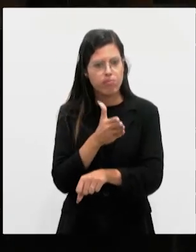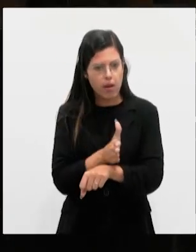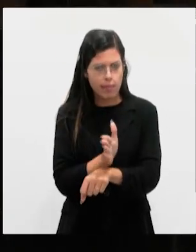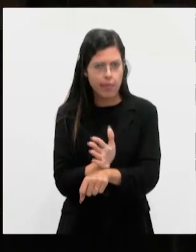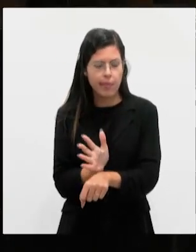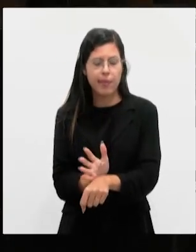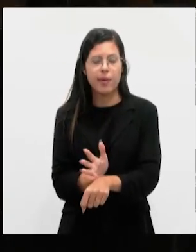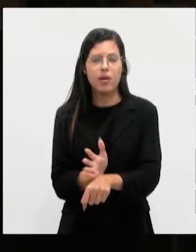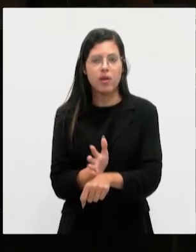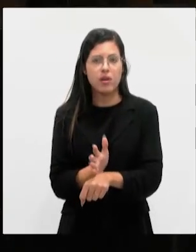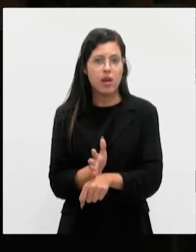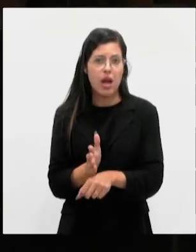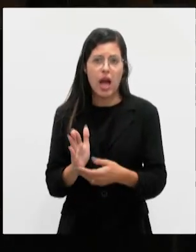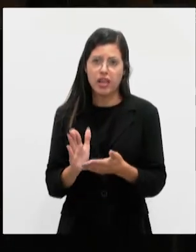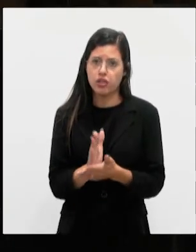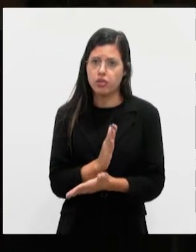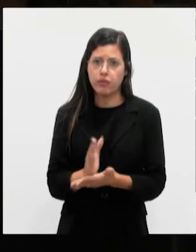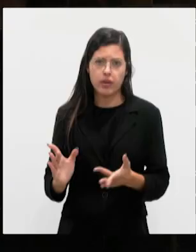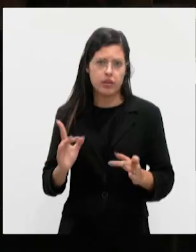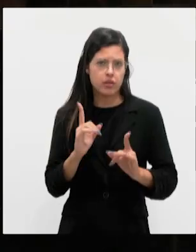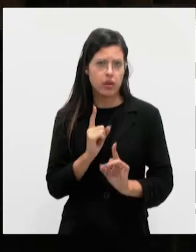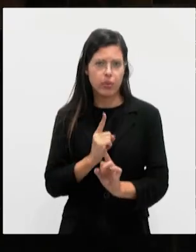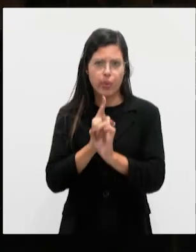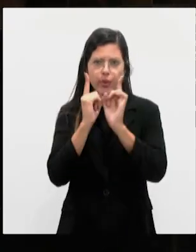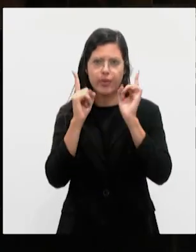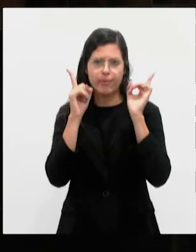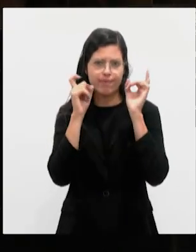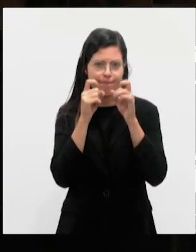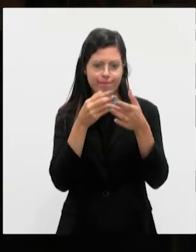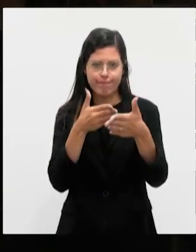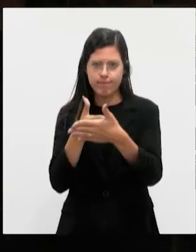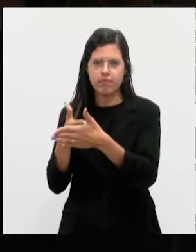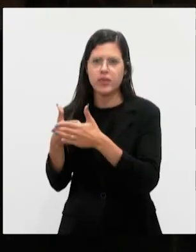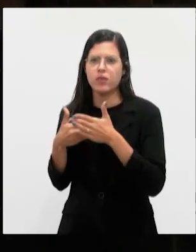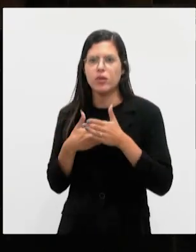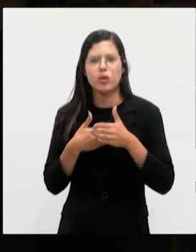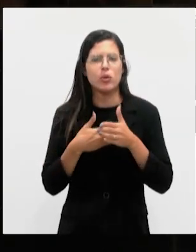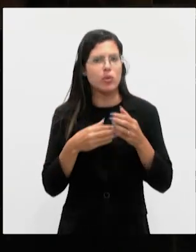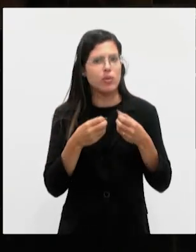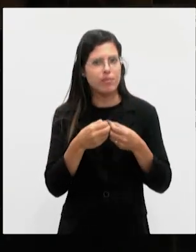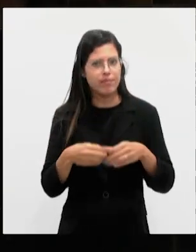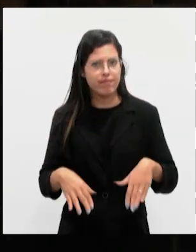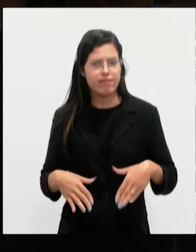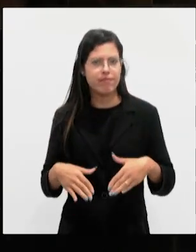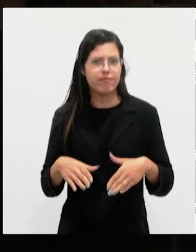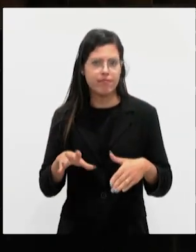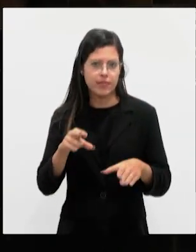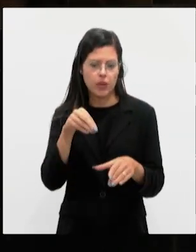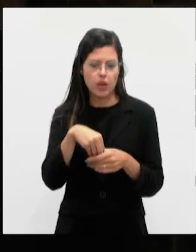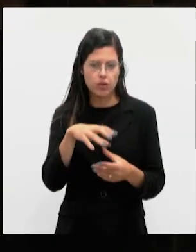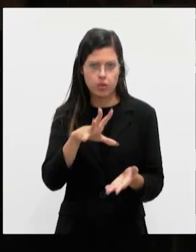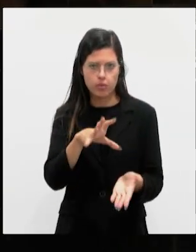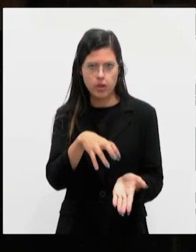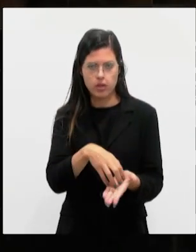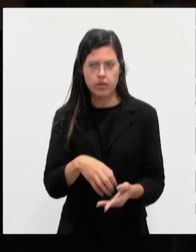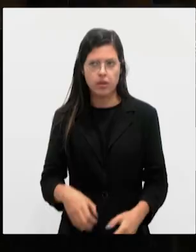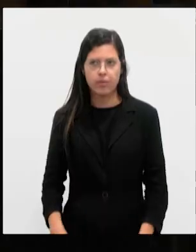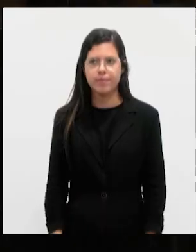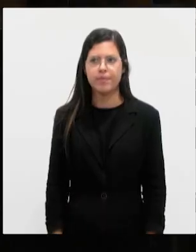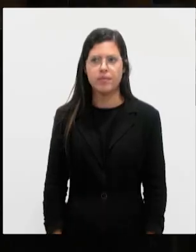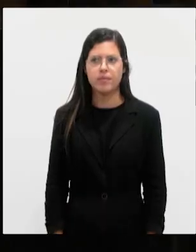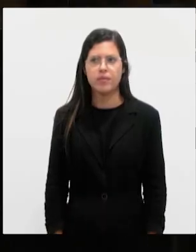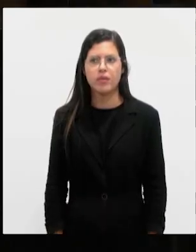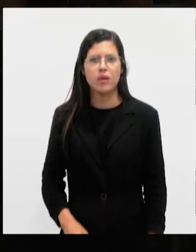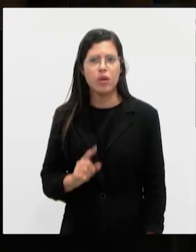mesmo muitas das vezes encontrando dificuldades e precariedades nos seus batalhões. Não